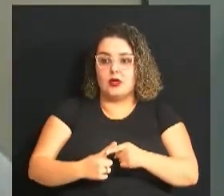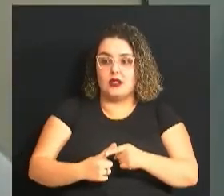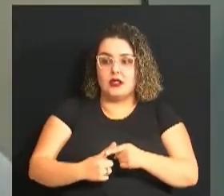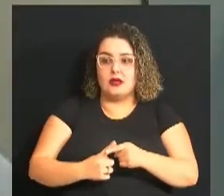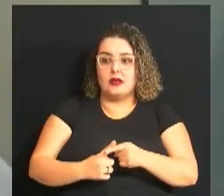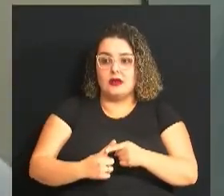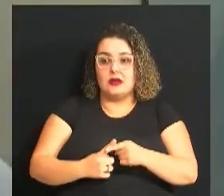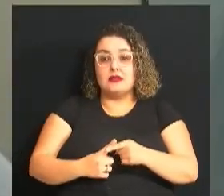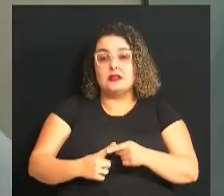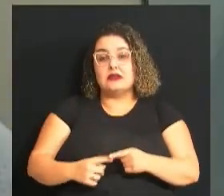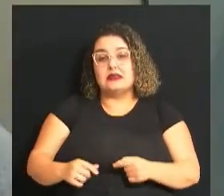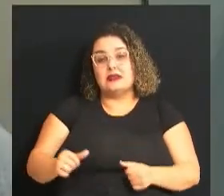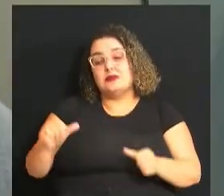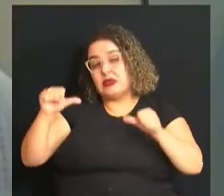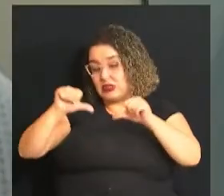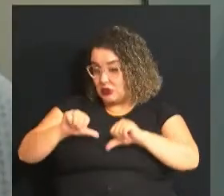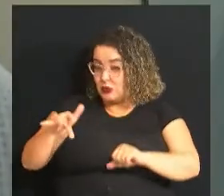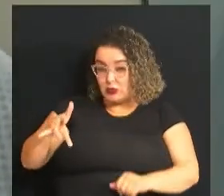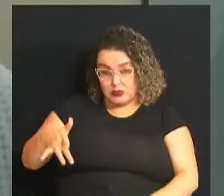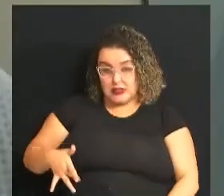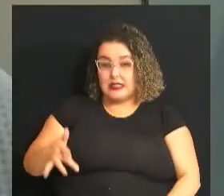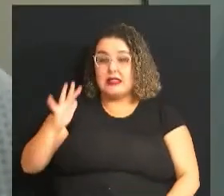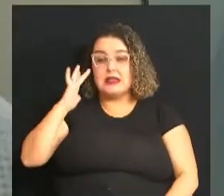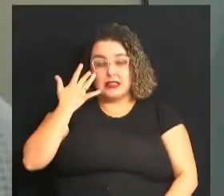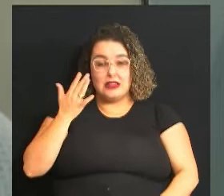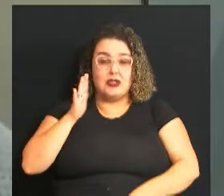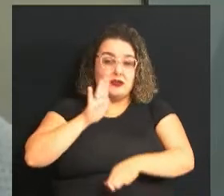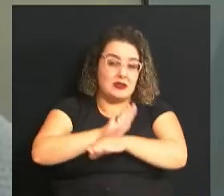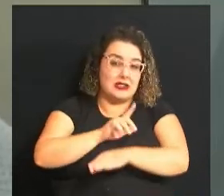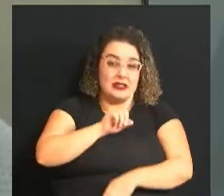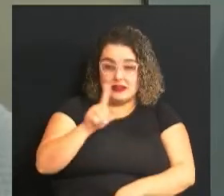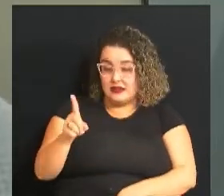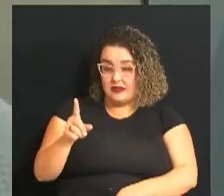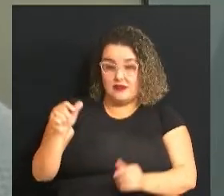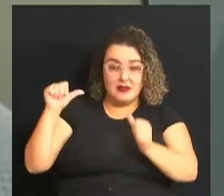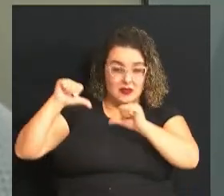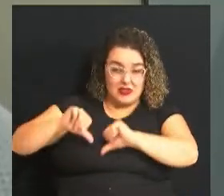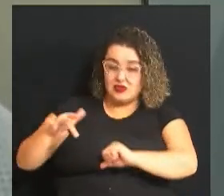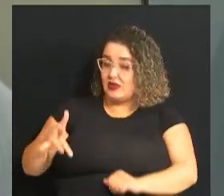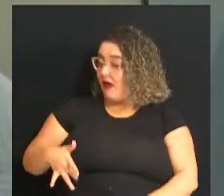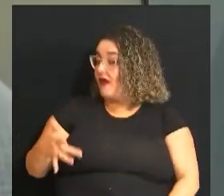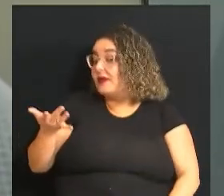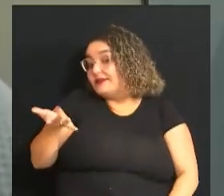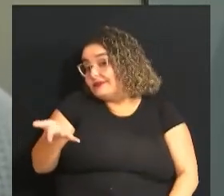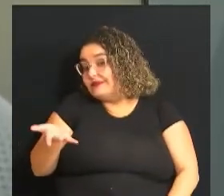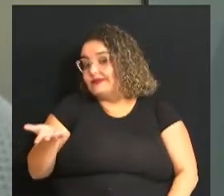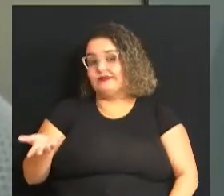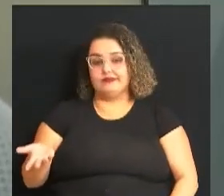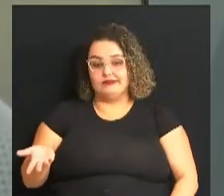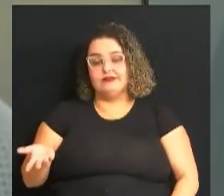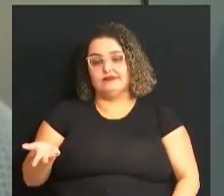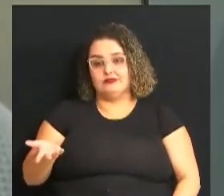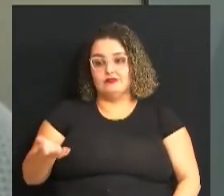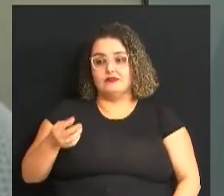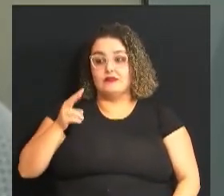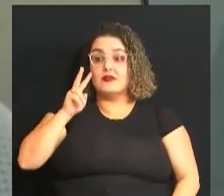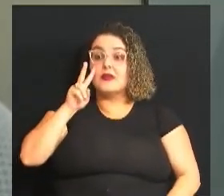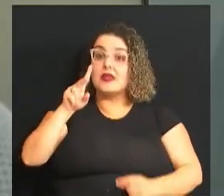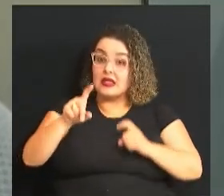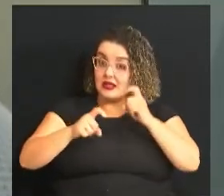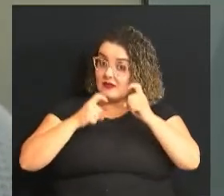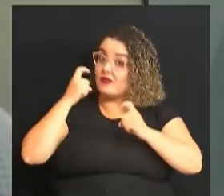fígado e acham que aquilo vai ajudar a não prejudicar, né? Então, eu vejo isso com muita